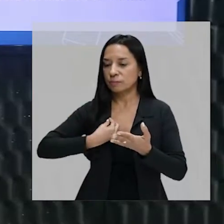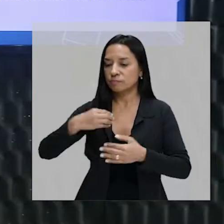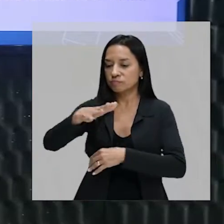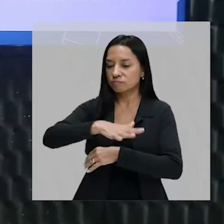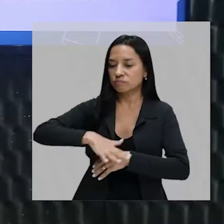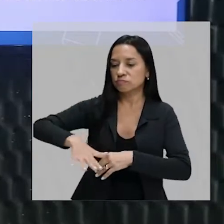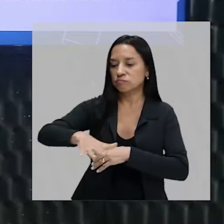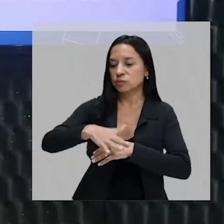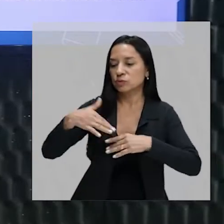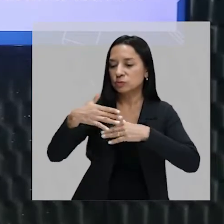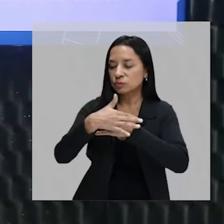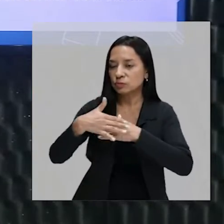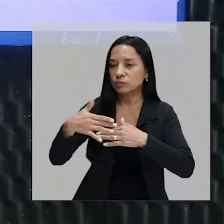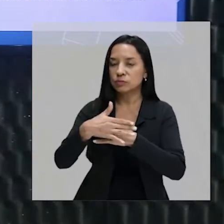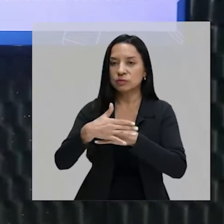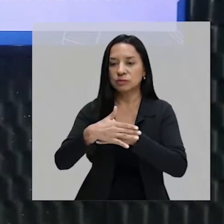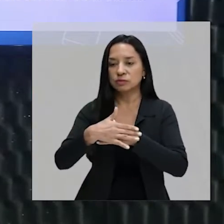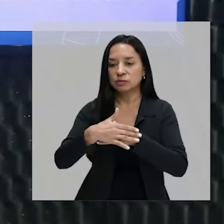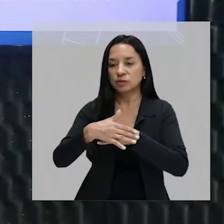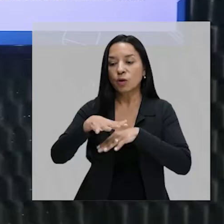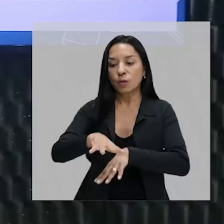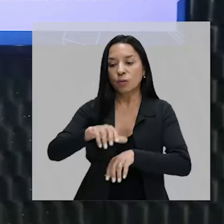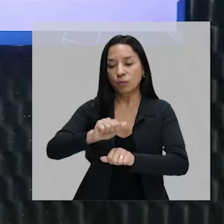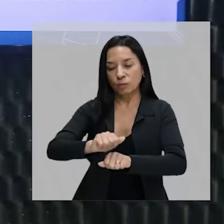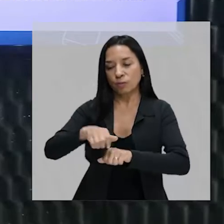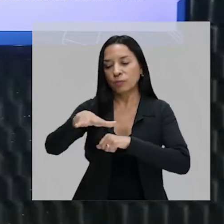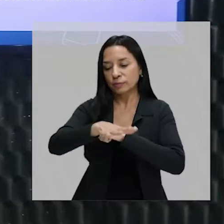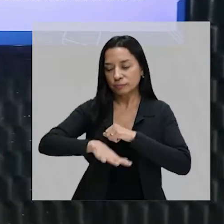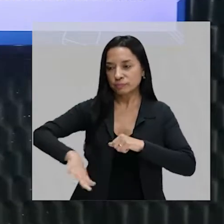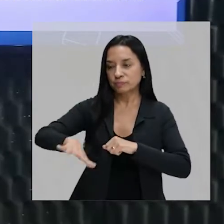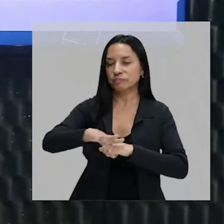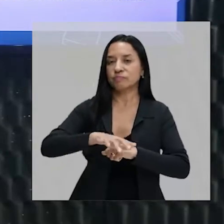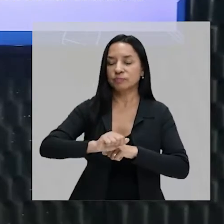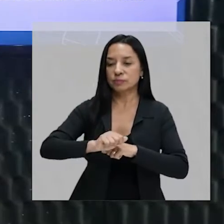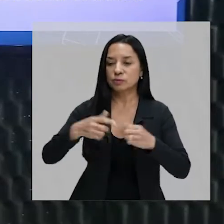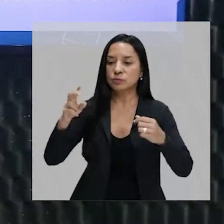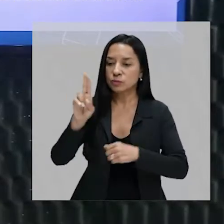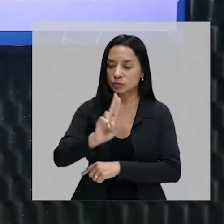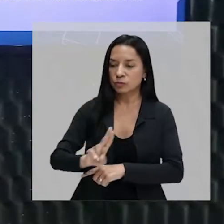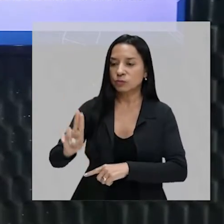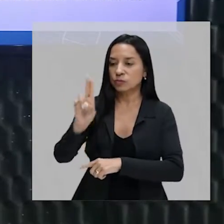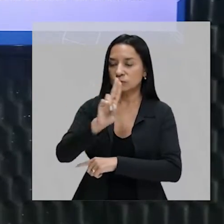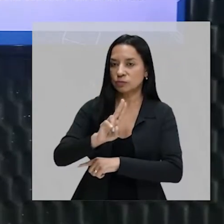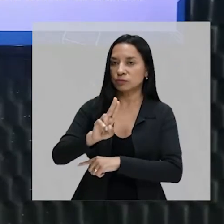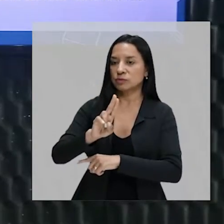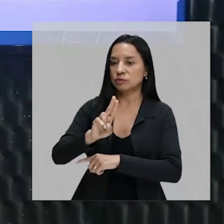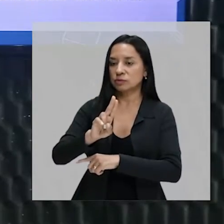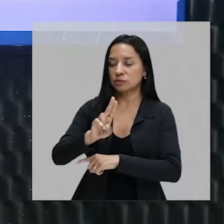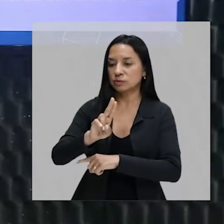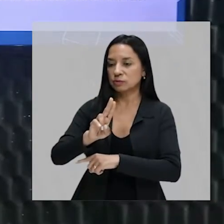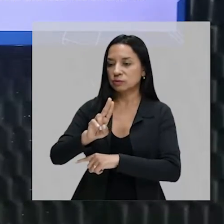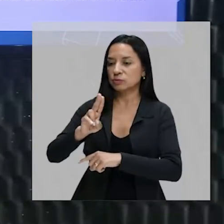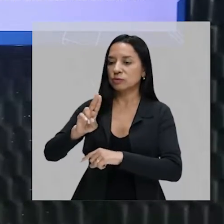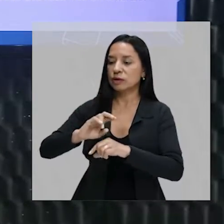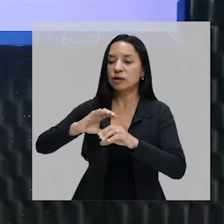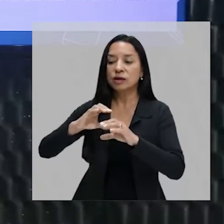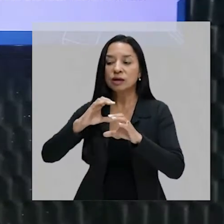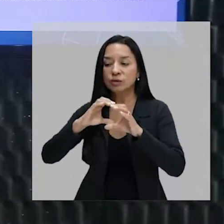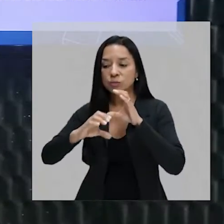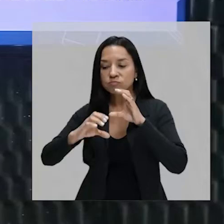urbanos ocupando esses espaços a e utilizando os meios sociais